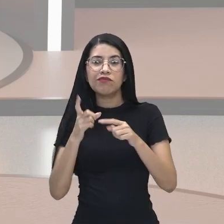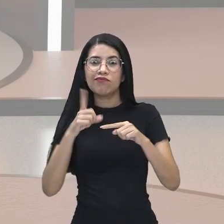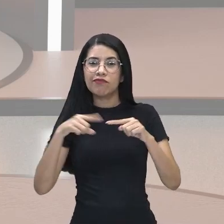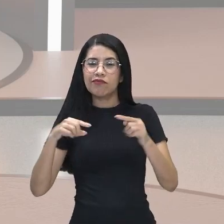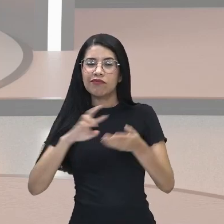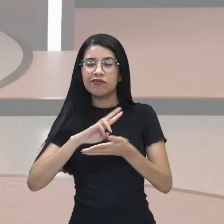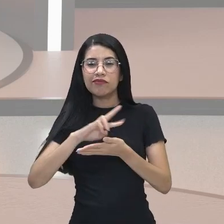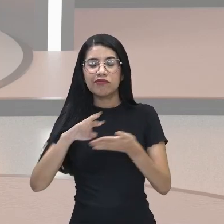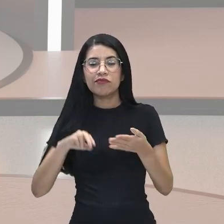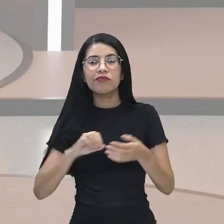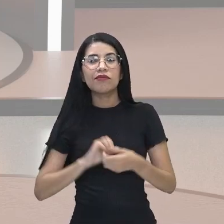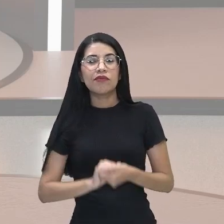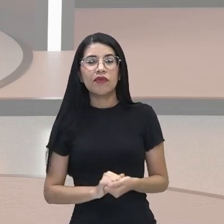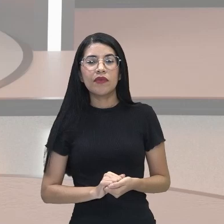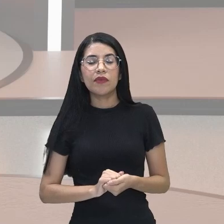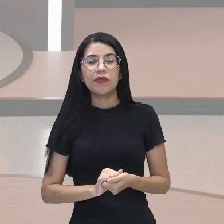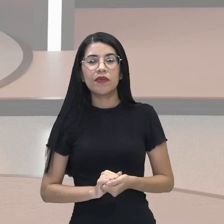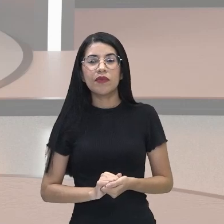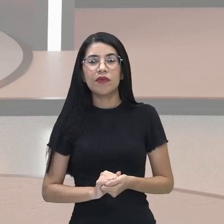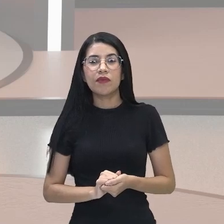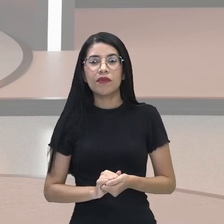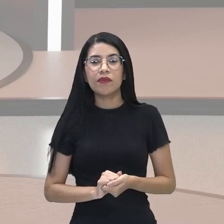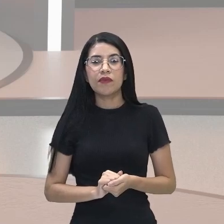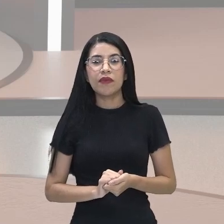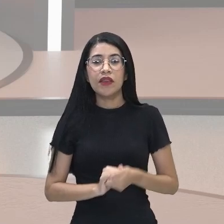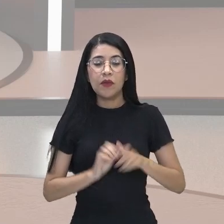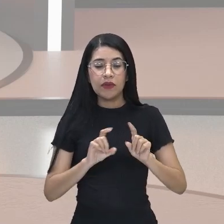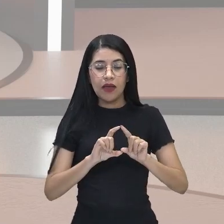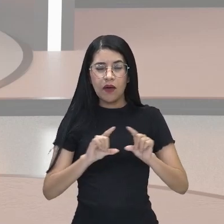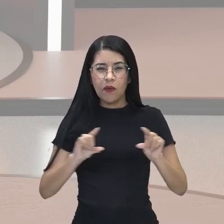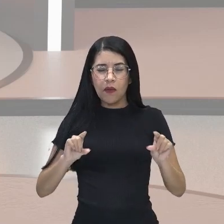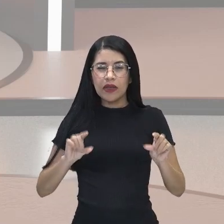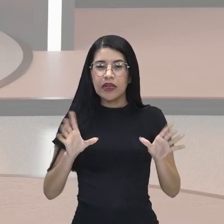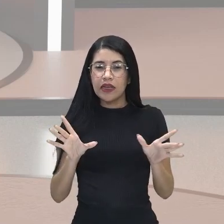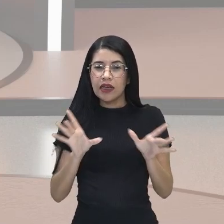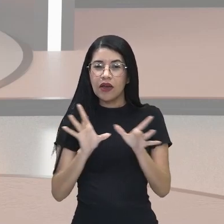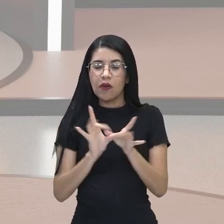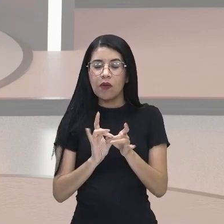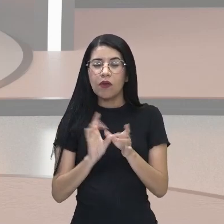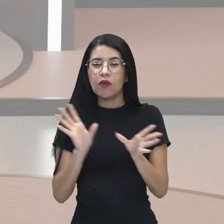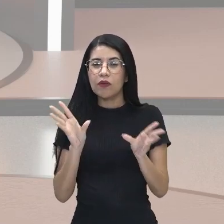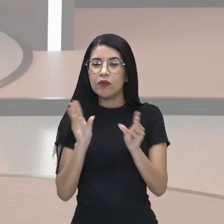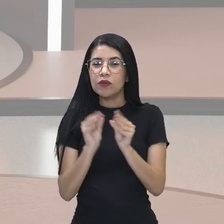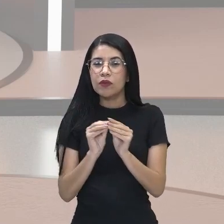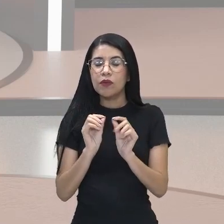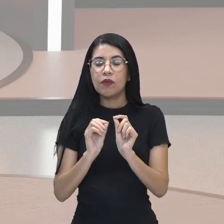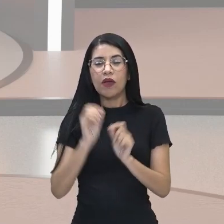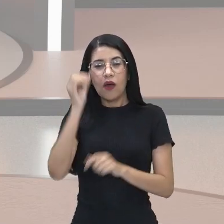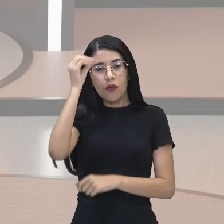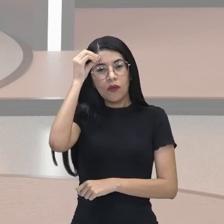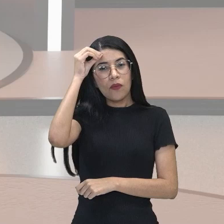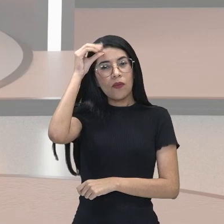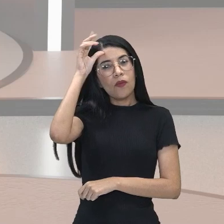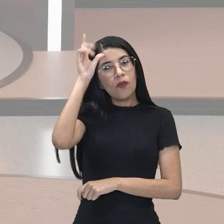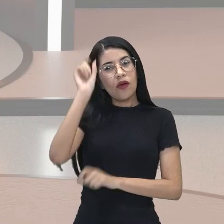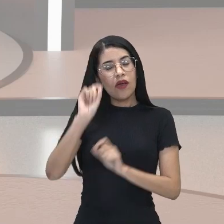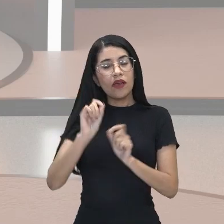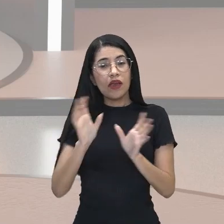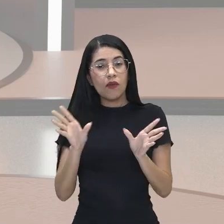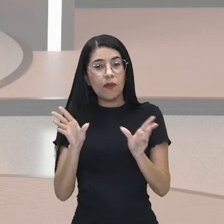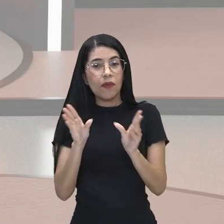Ponto. Então aí, lá embaixo Kant faz a síntese. O conhecimento é uma